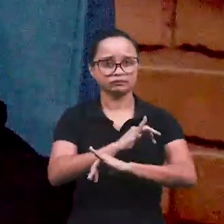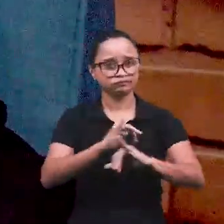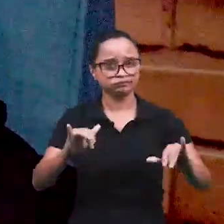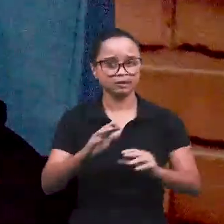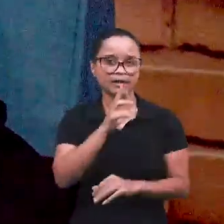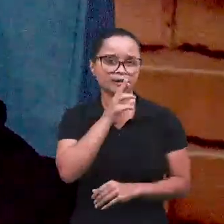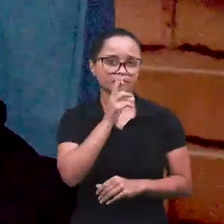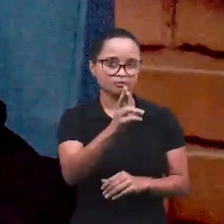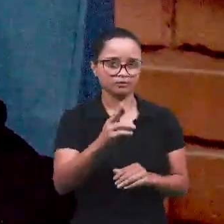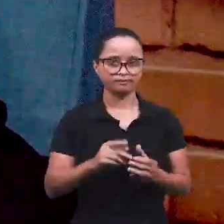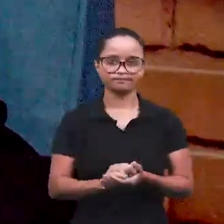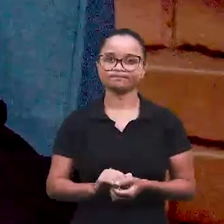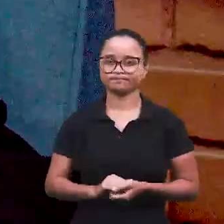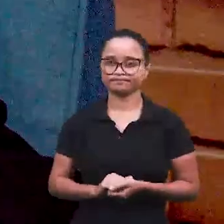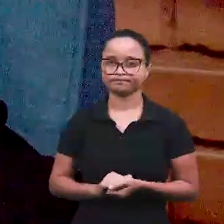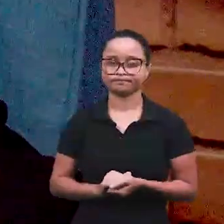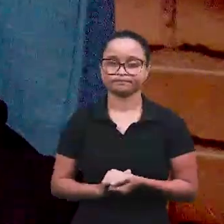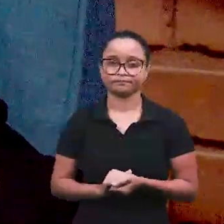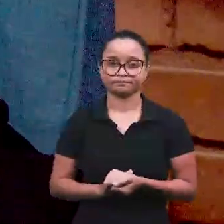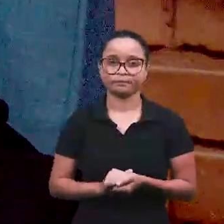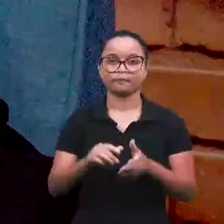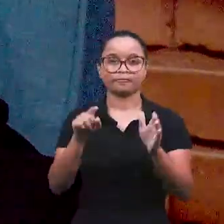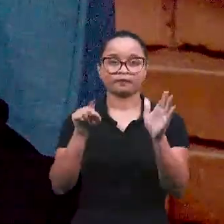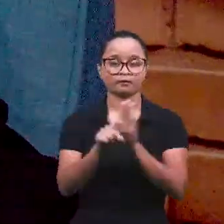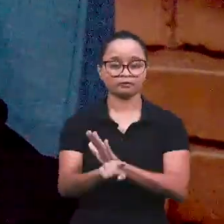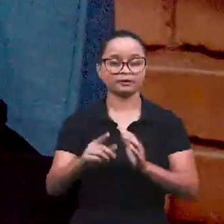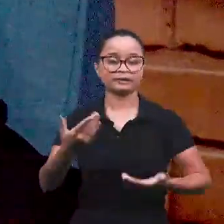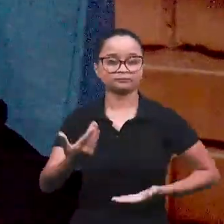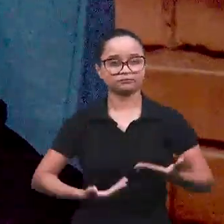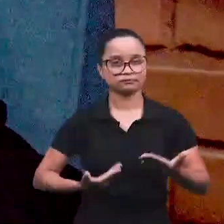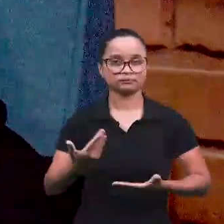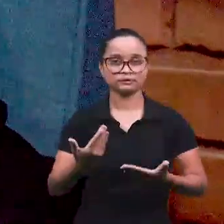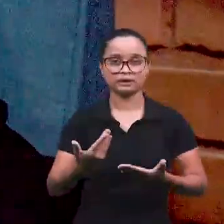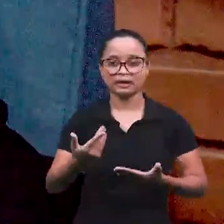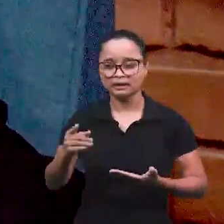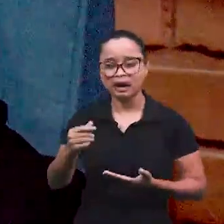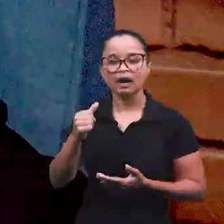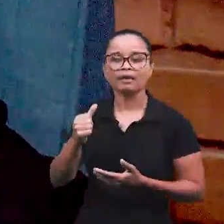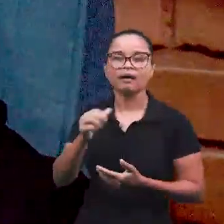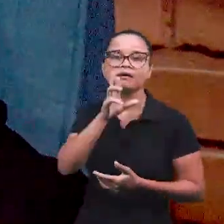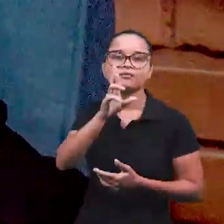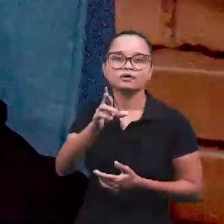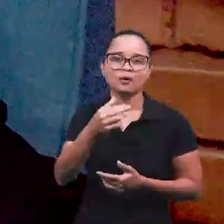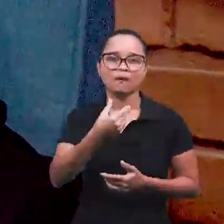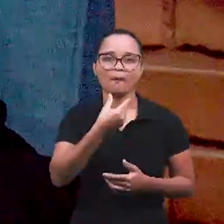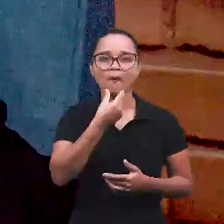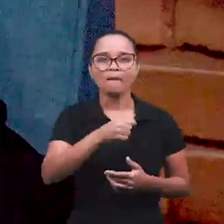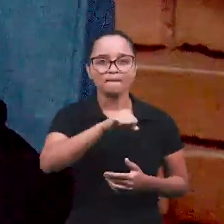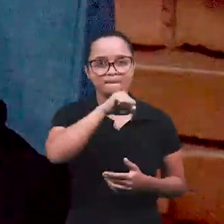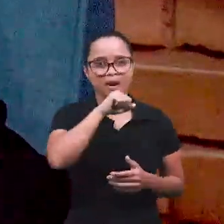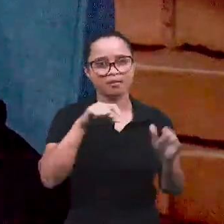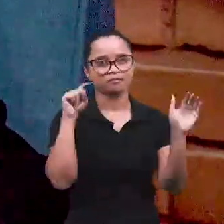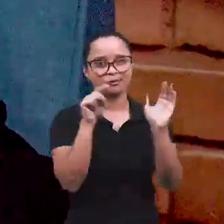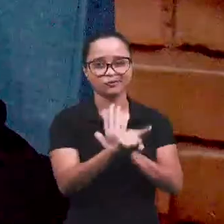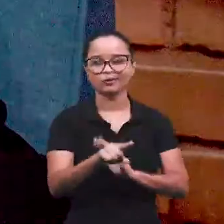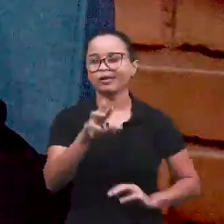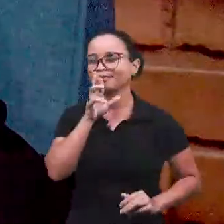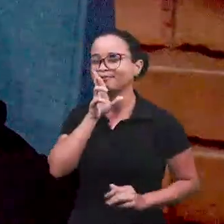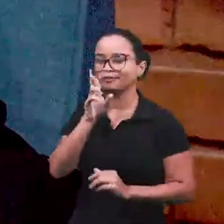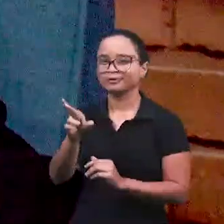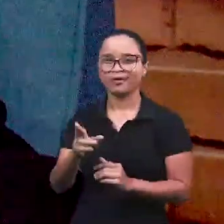Jesus para a resposta à pergunta, que a irmã respondeu aí, feita pelo pai, muito